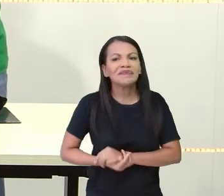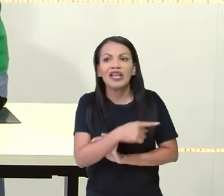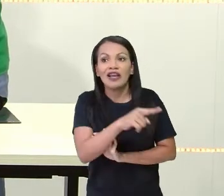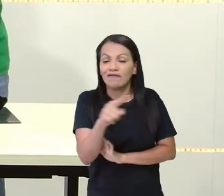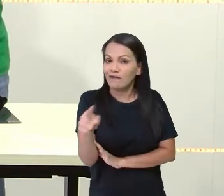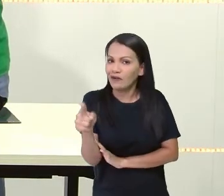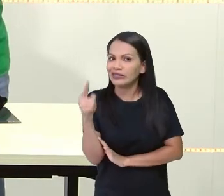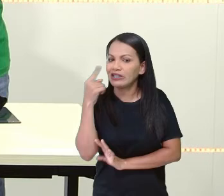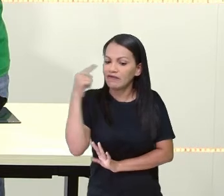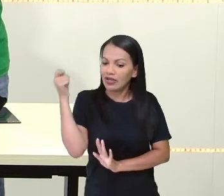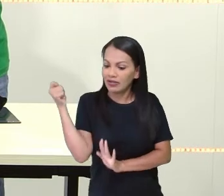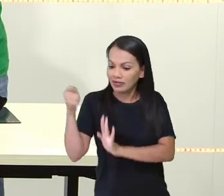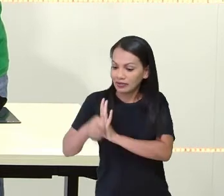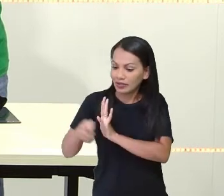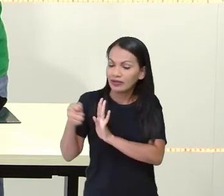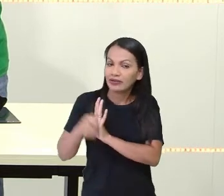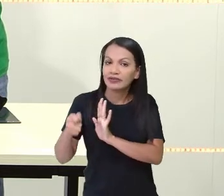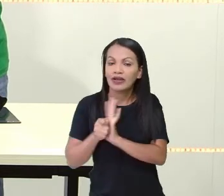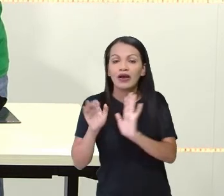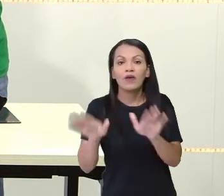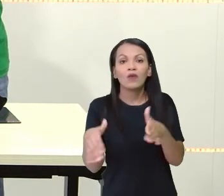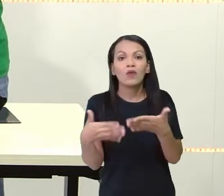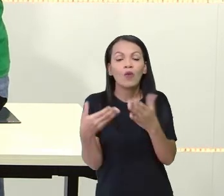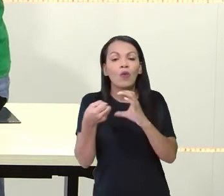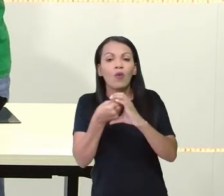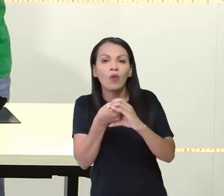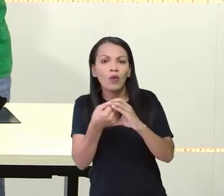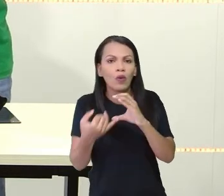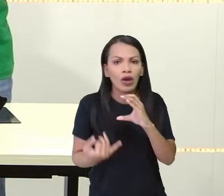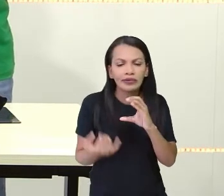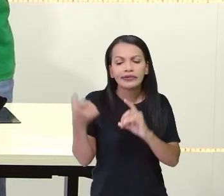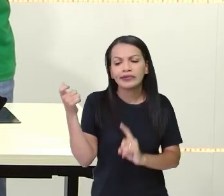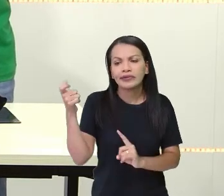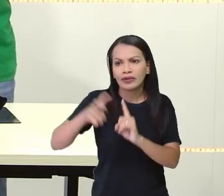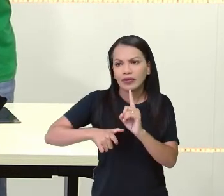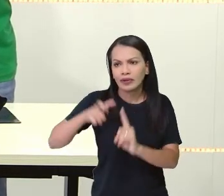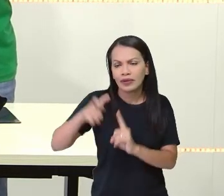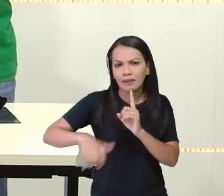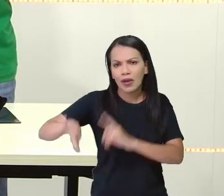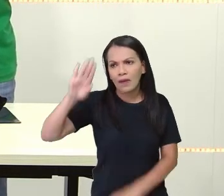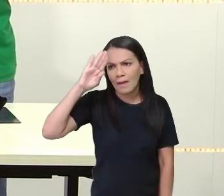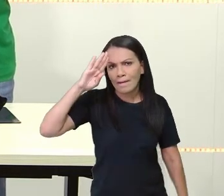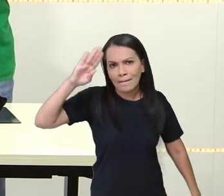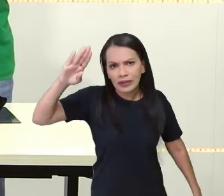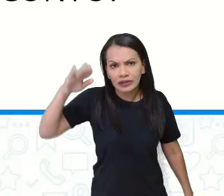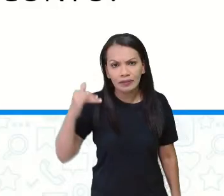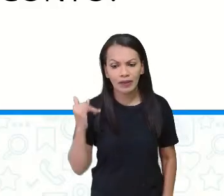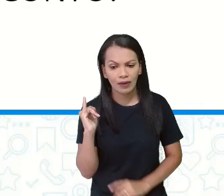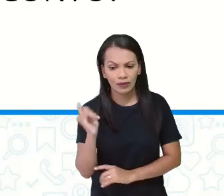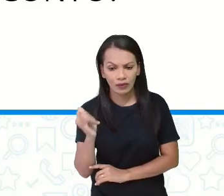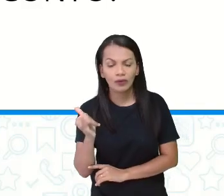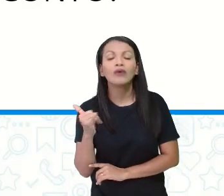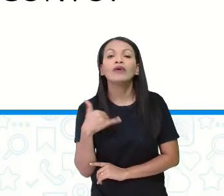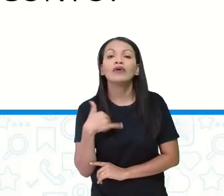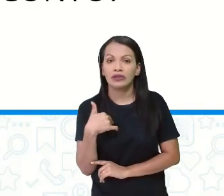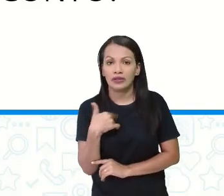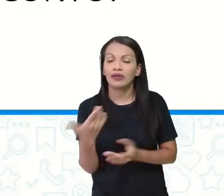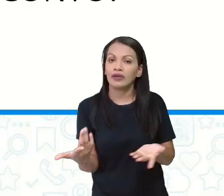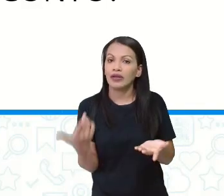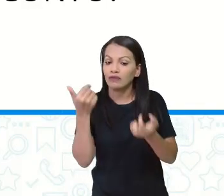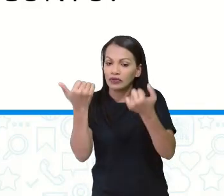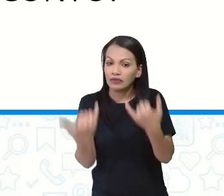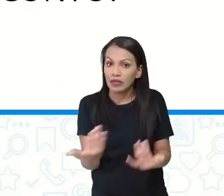vai escrever aí qual a característica da personagem principal do conto que acabei de contar